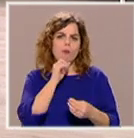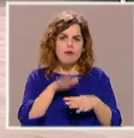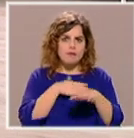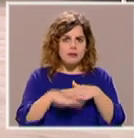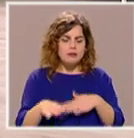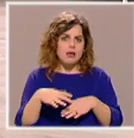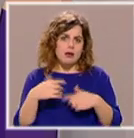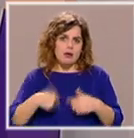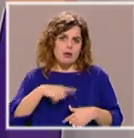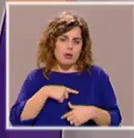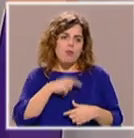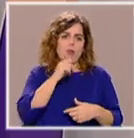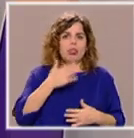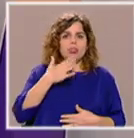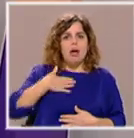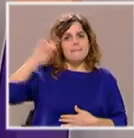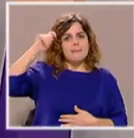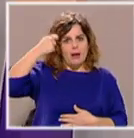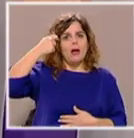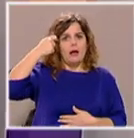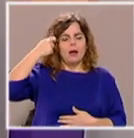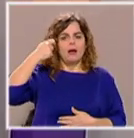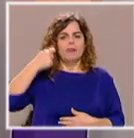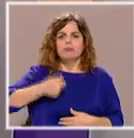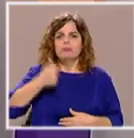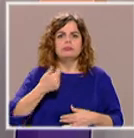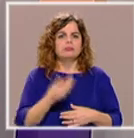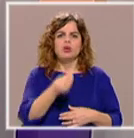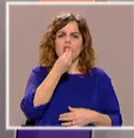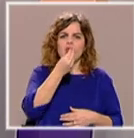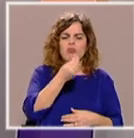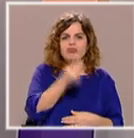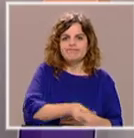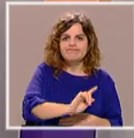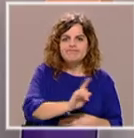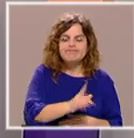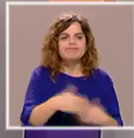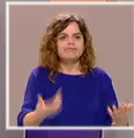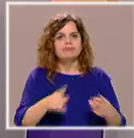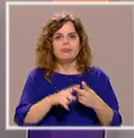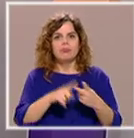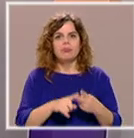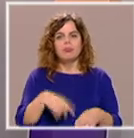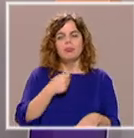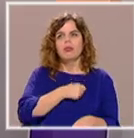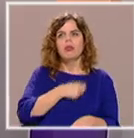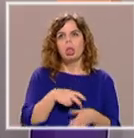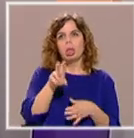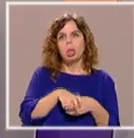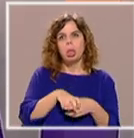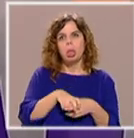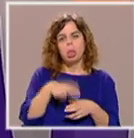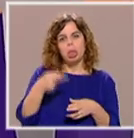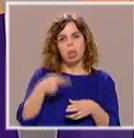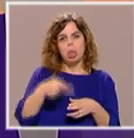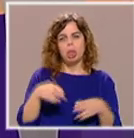que são prejudiciais ao nosso sistema digestivo, nomeadamente uma alimentação desequilibrada, ter uma vida muito sedentária, não ter cuidados de higiene